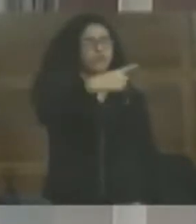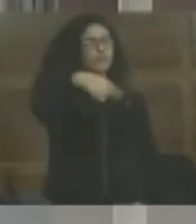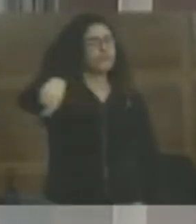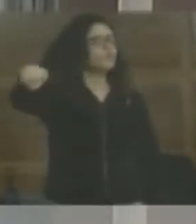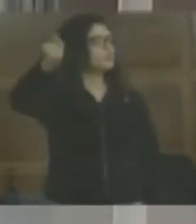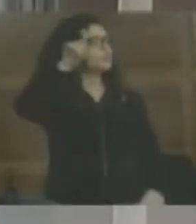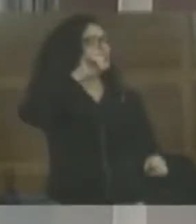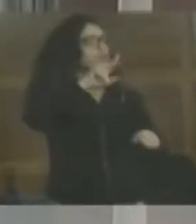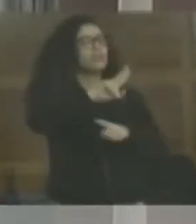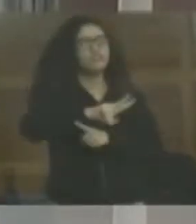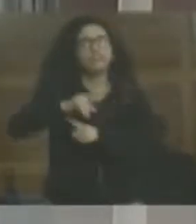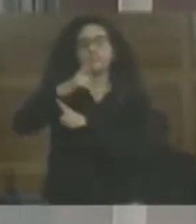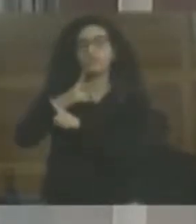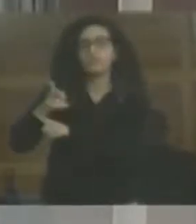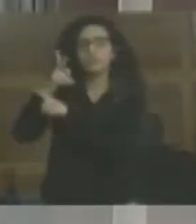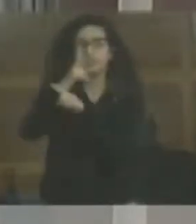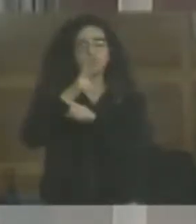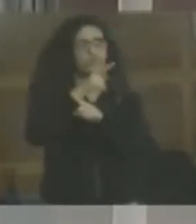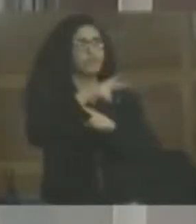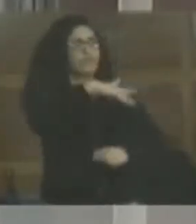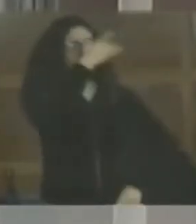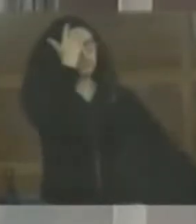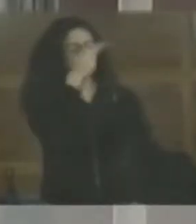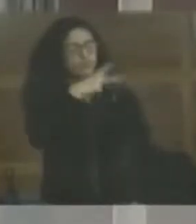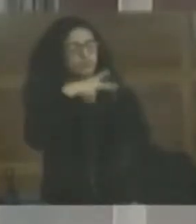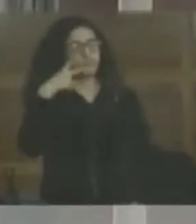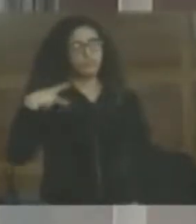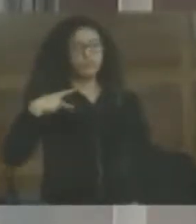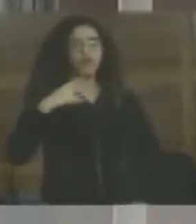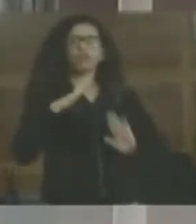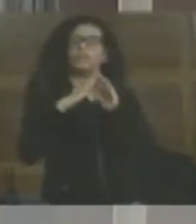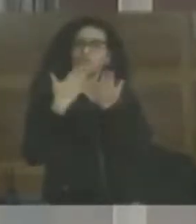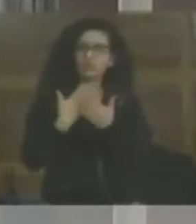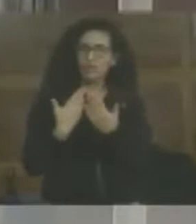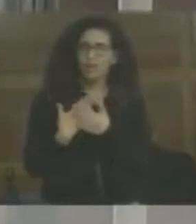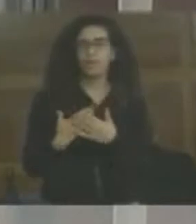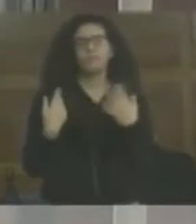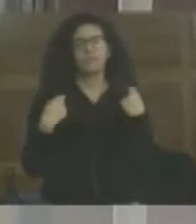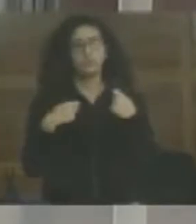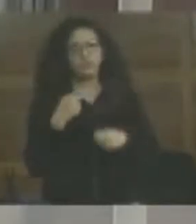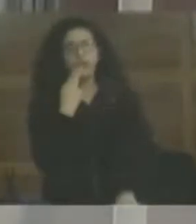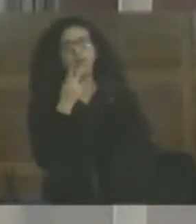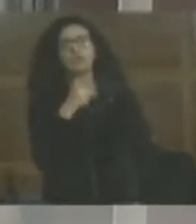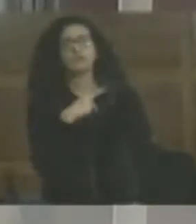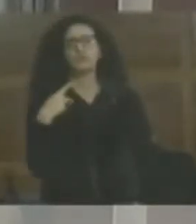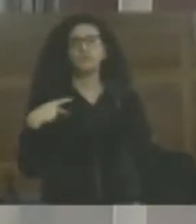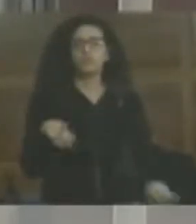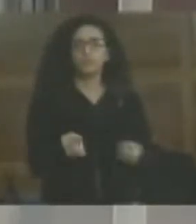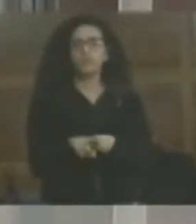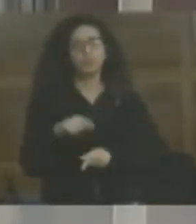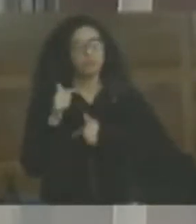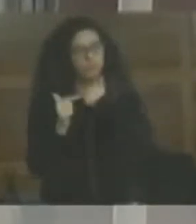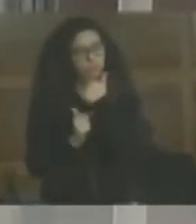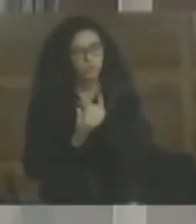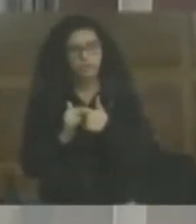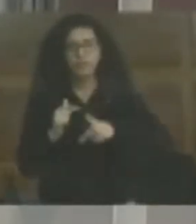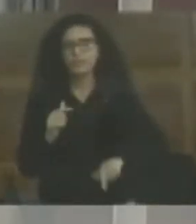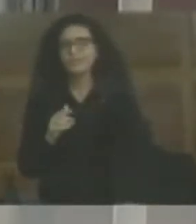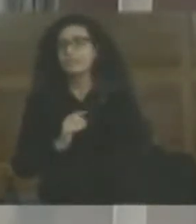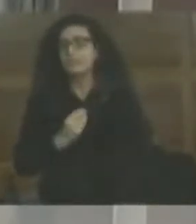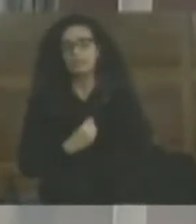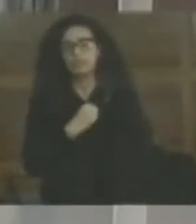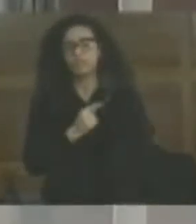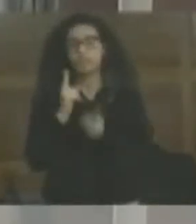dando segurança para os professores também, porque eu acho que é muito válido, a gente tem que falar dos professores, que são os guerreiros, que tem uma situação